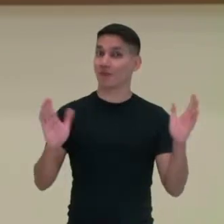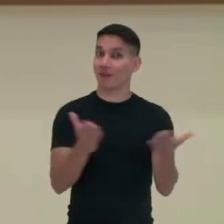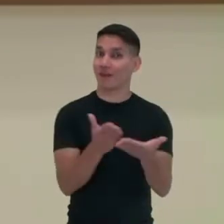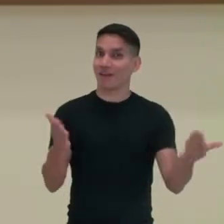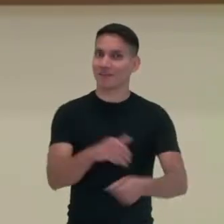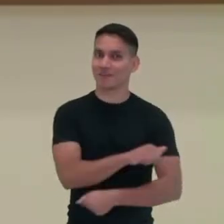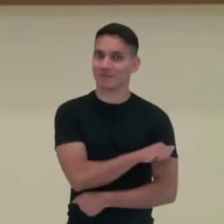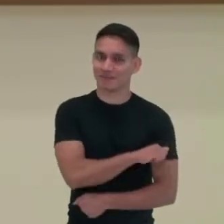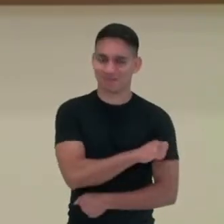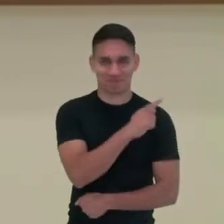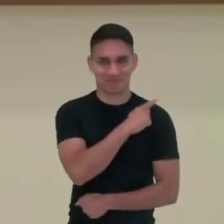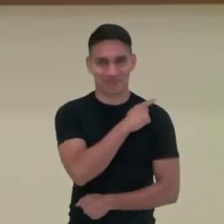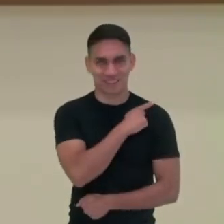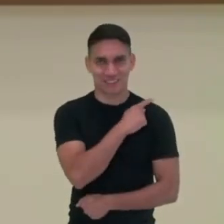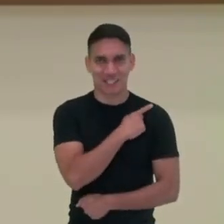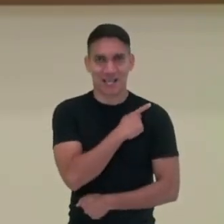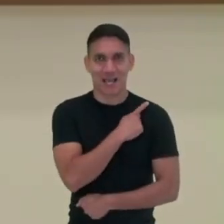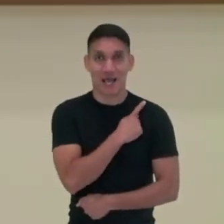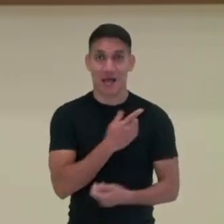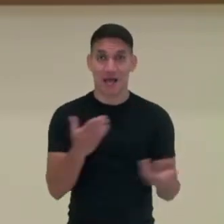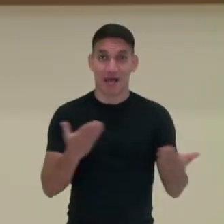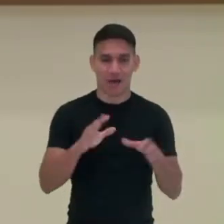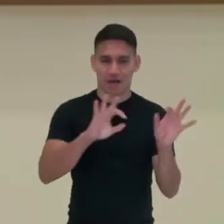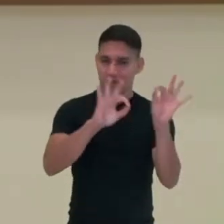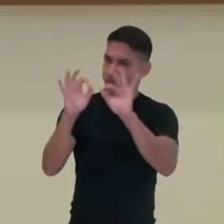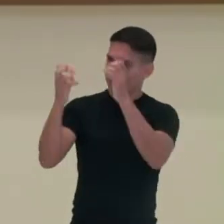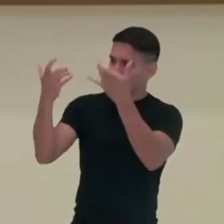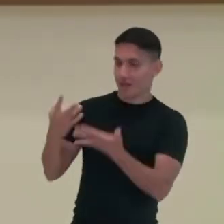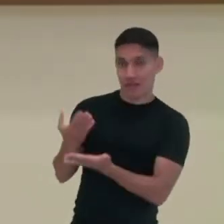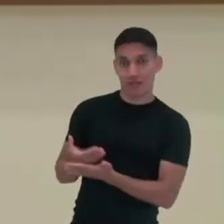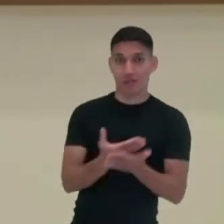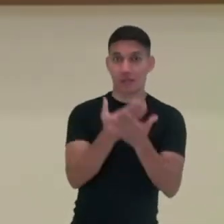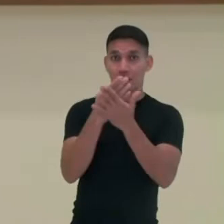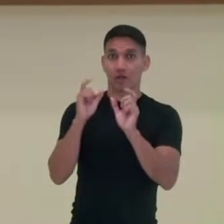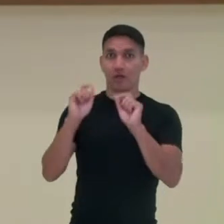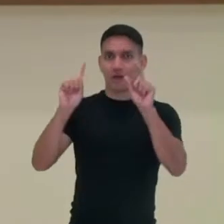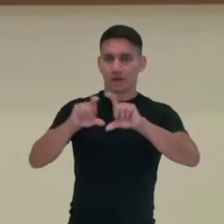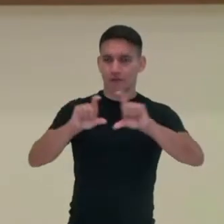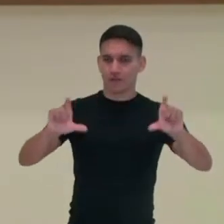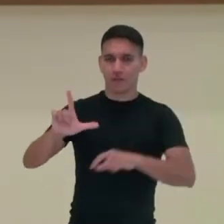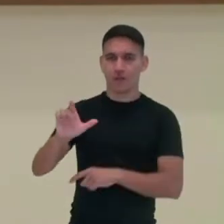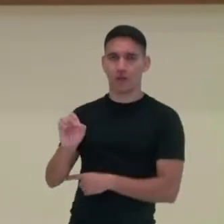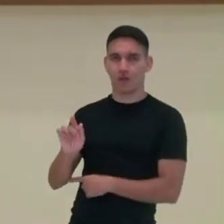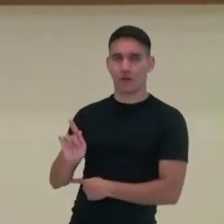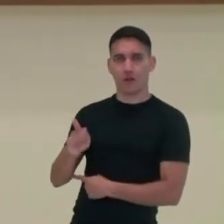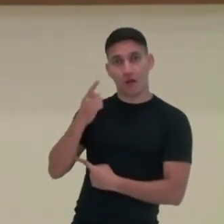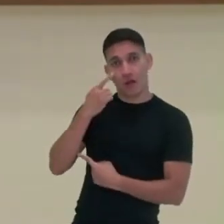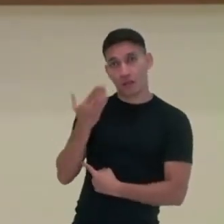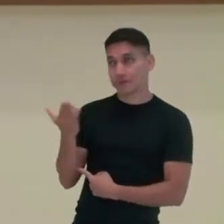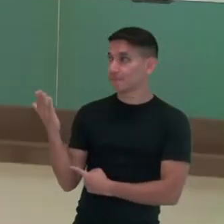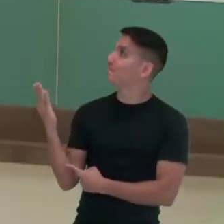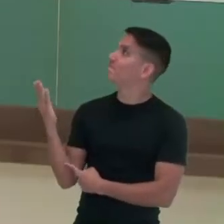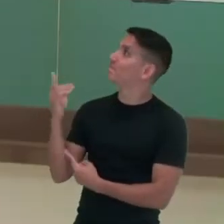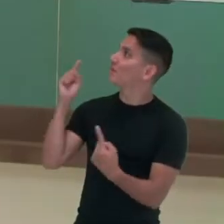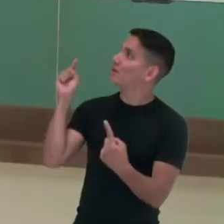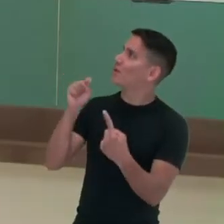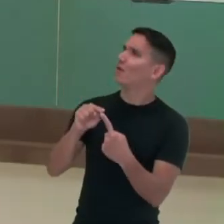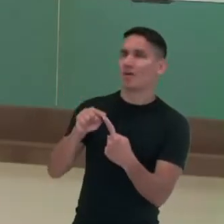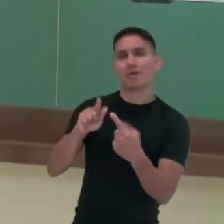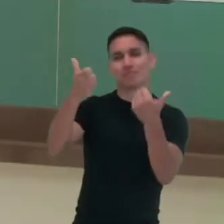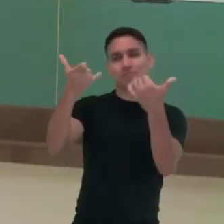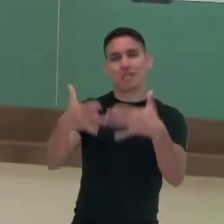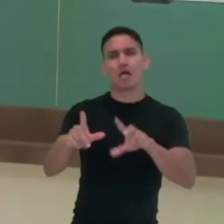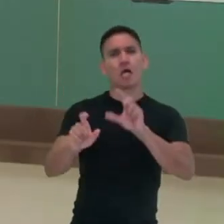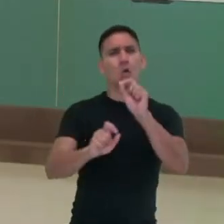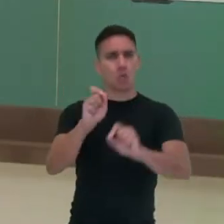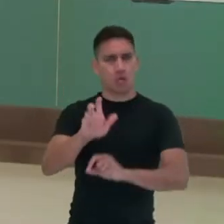Olá, estudante da primeira série. Nessa aula nós vamos falar sobre função logarítmica. Então, acompanhe aqui comigo. Quais